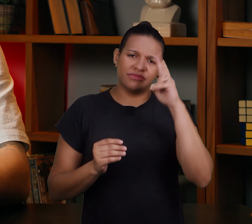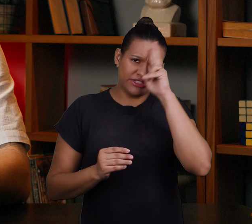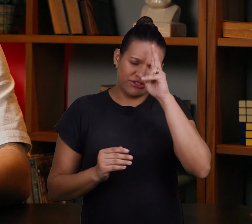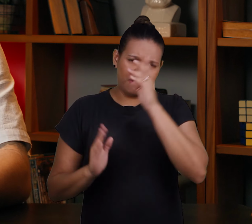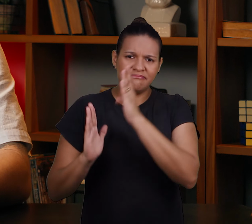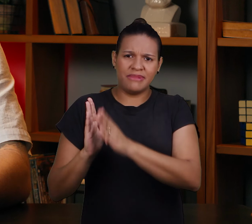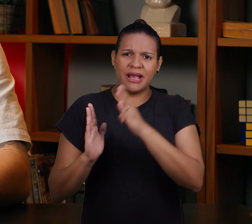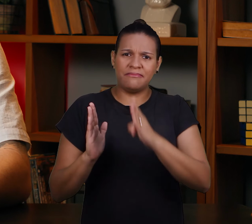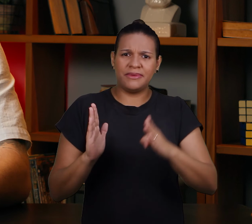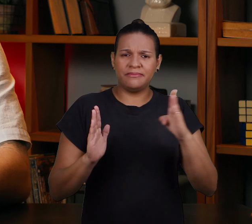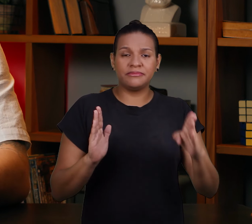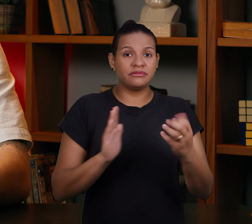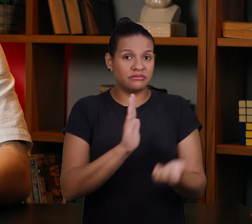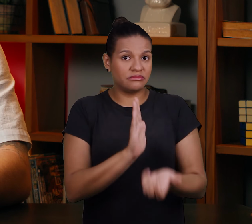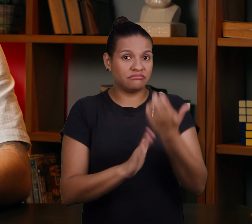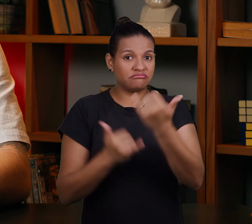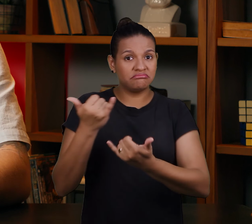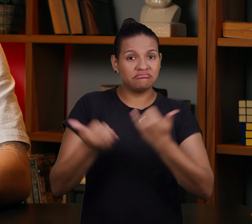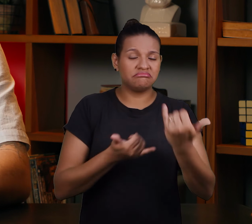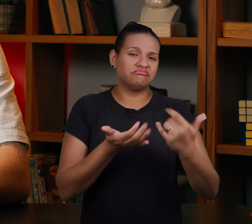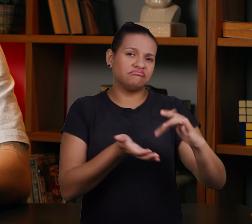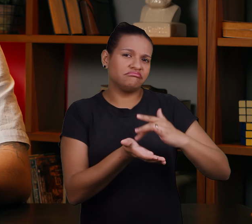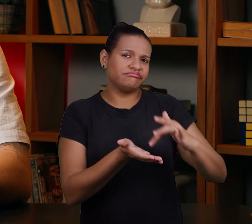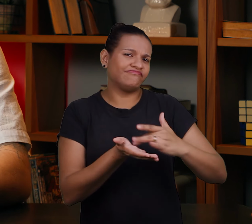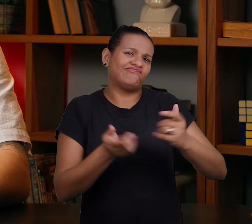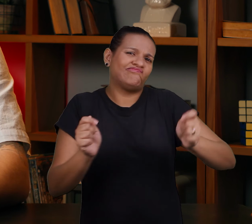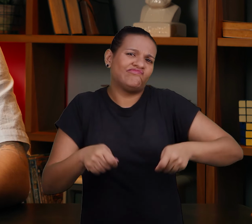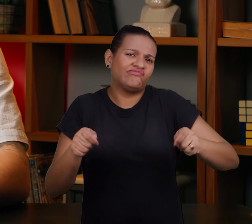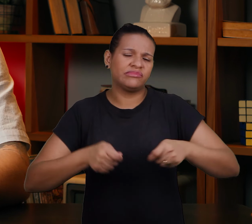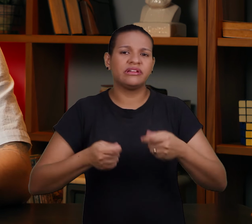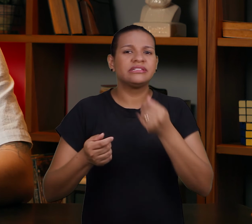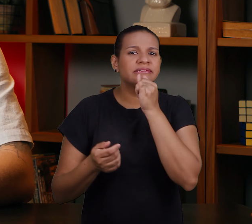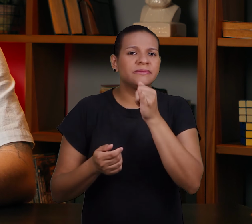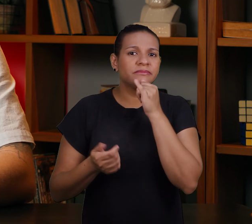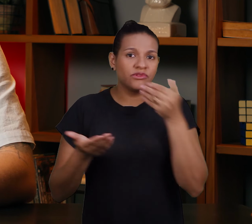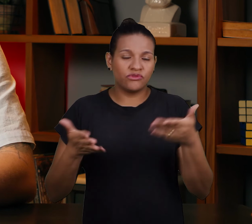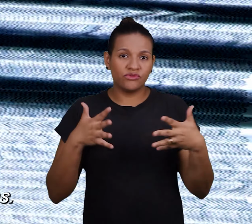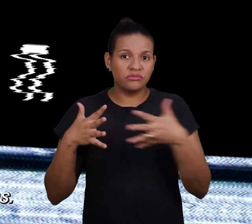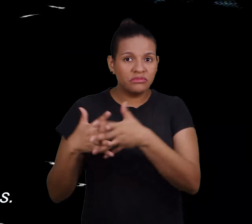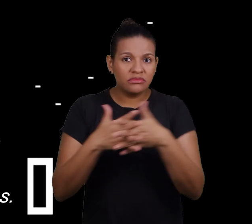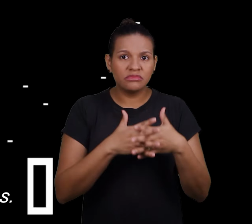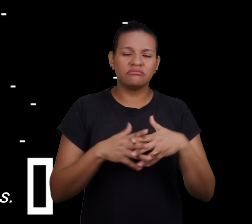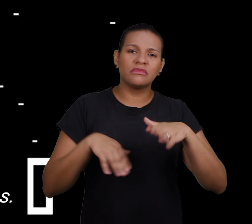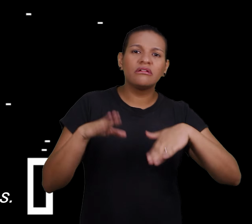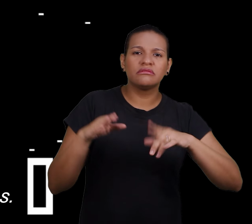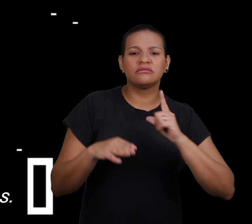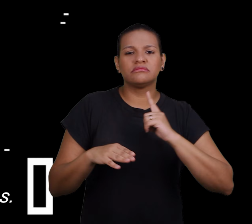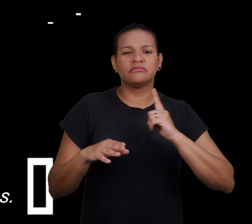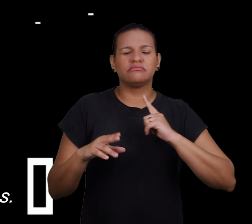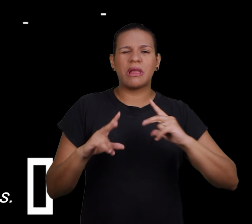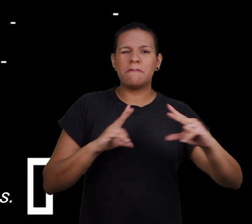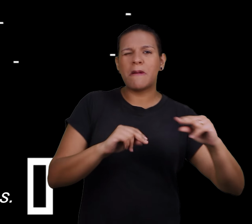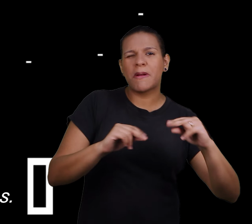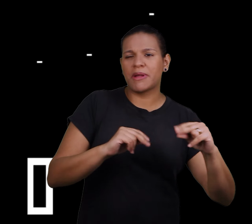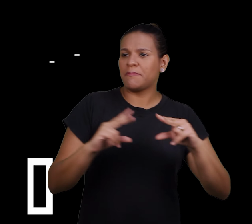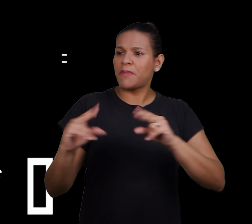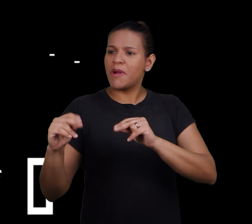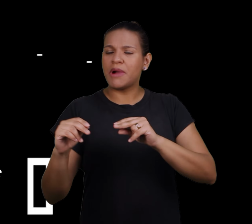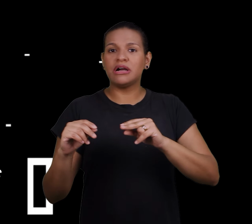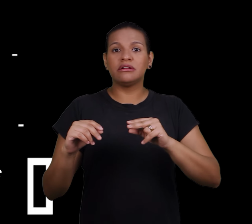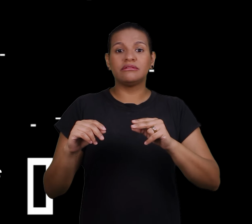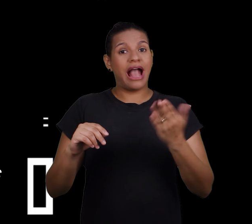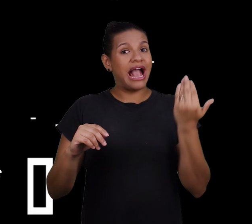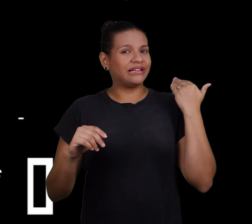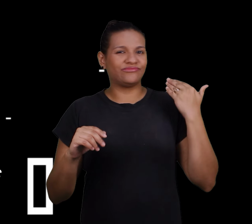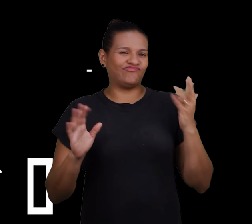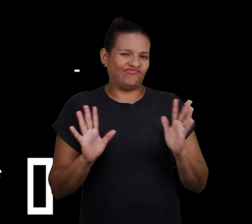exploração que efetivamente criou brinquedos digitais que não davam conta das coisas complexas que temos hoje, como diálogos ou grandes cenas. Então